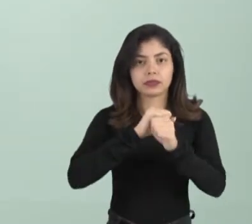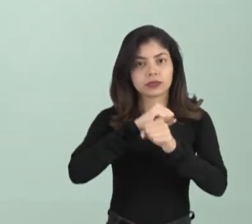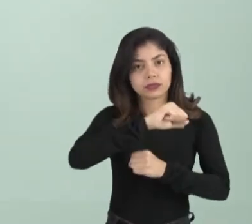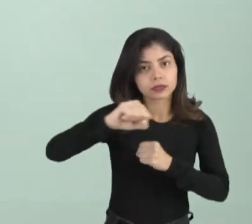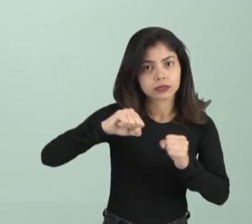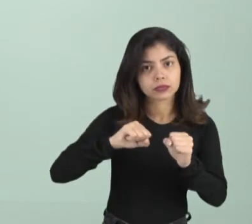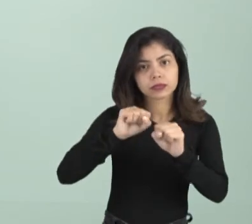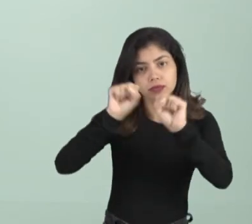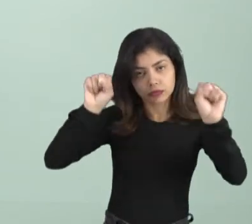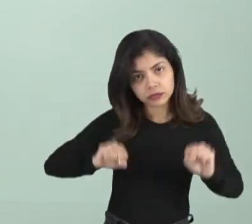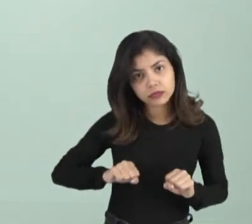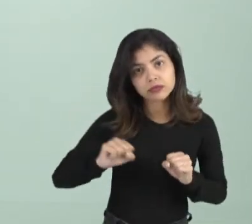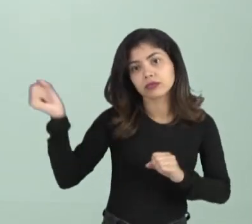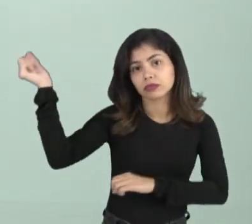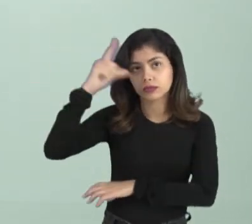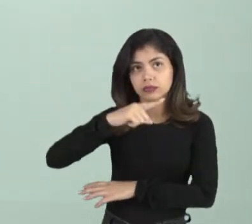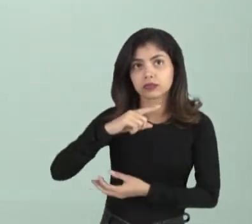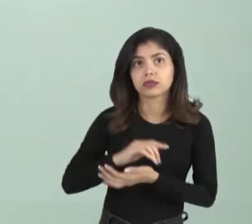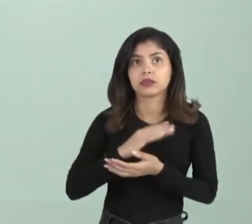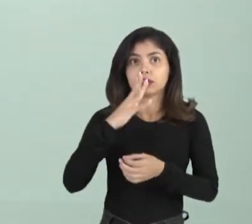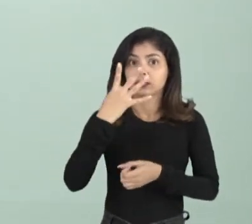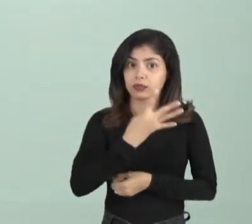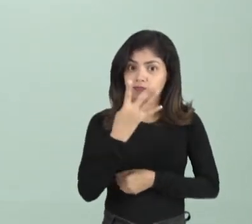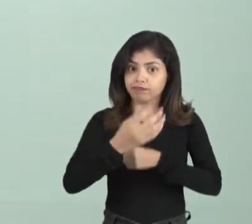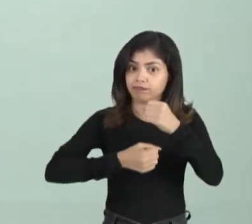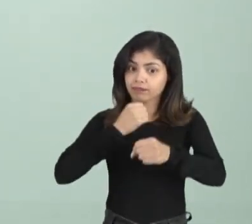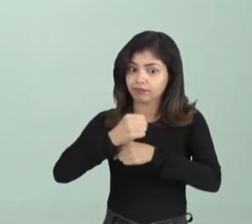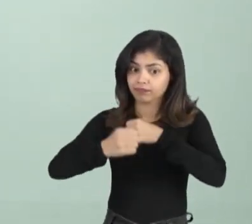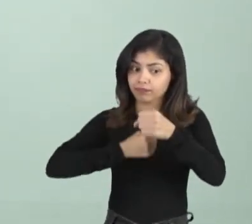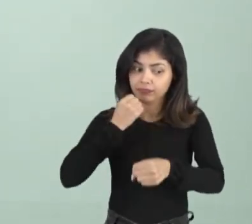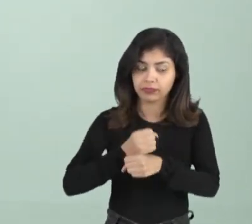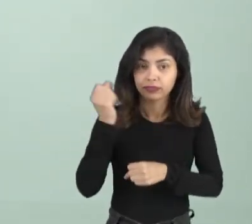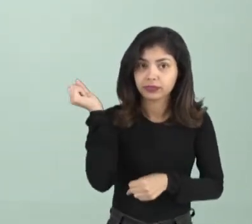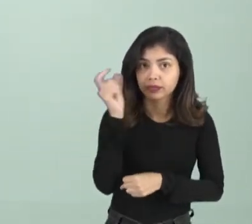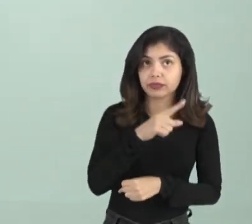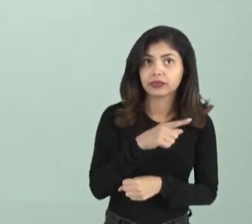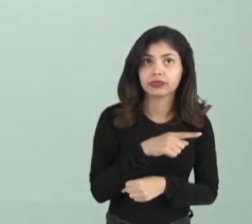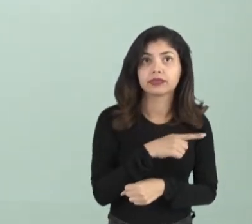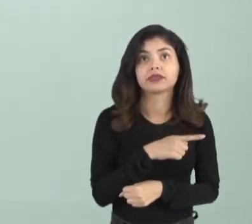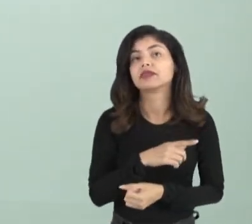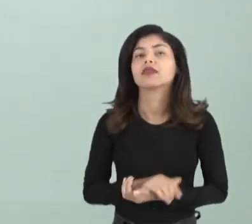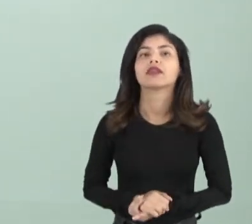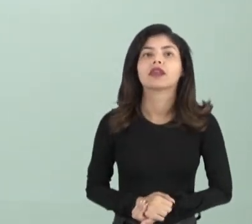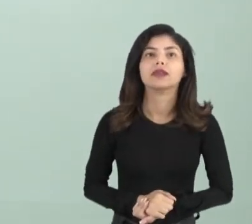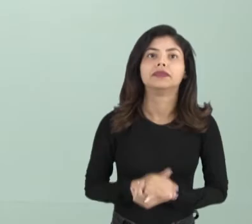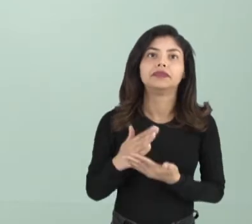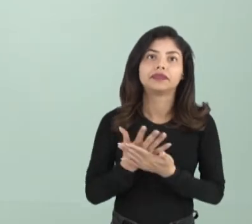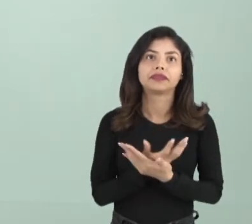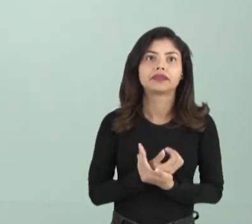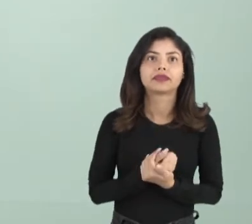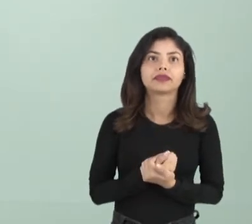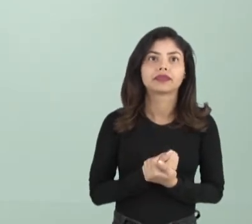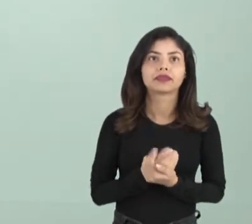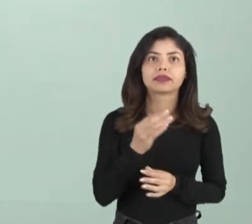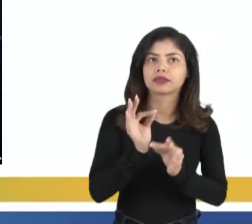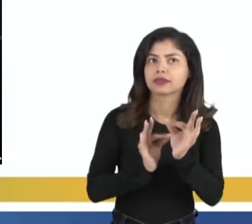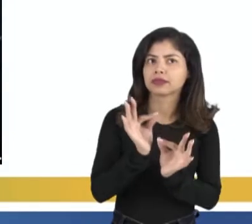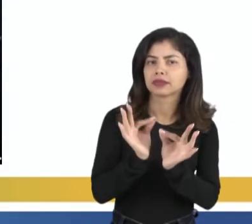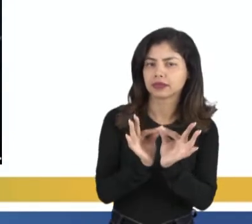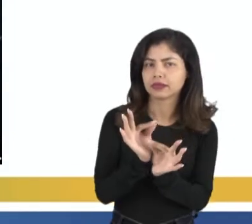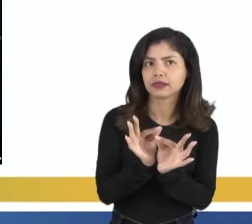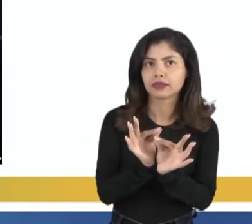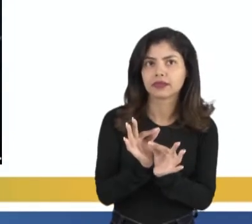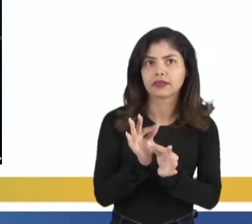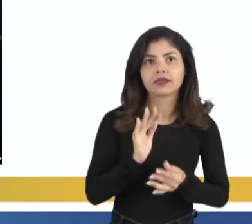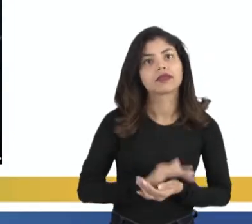As coisas estão muito longe ou quatro anos viajando na velocidade da luz e eu peguei aí um programinha que